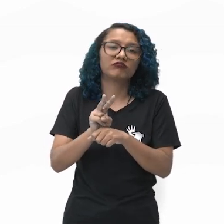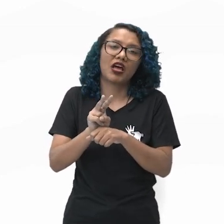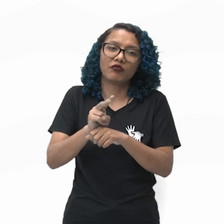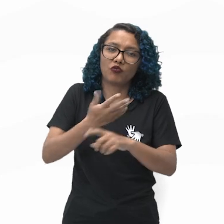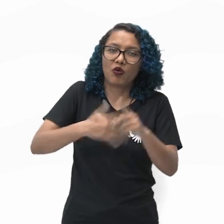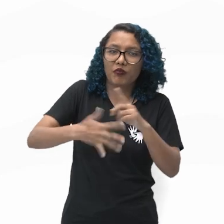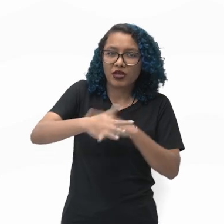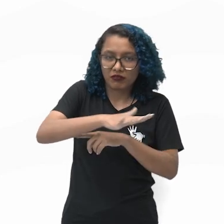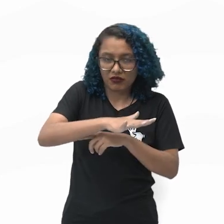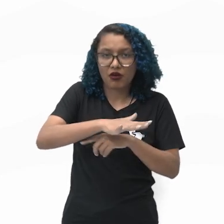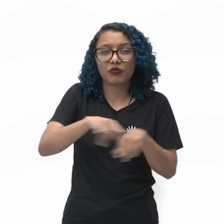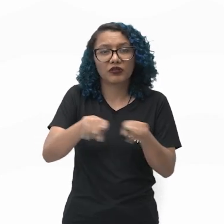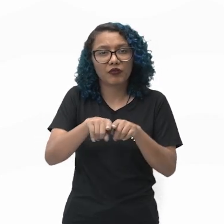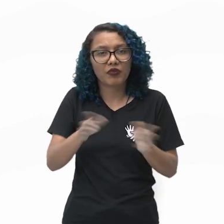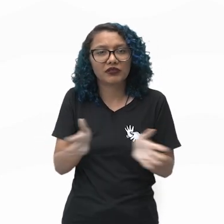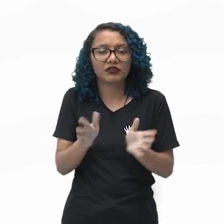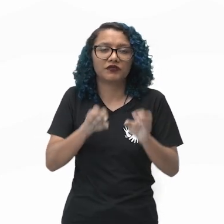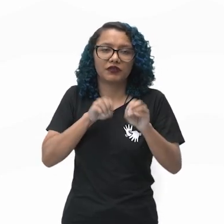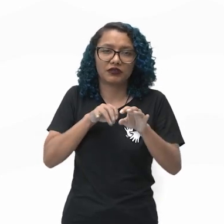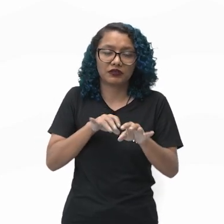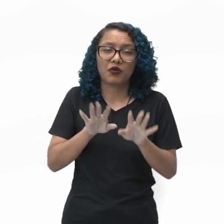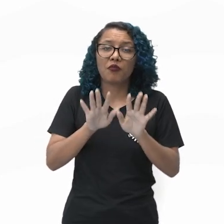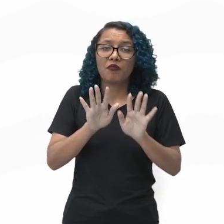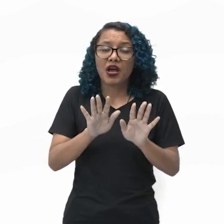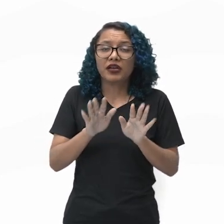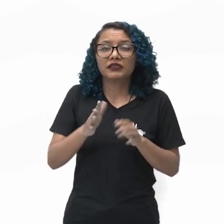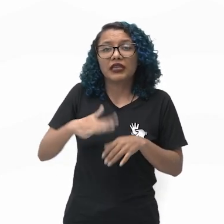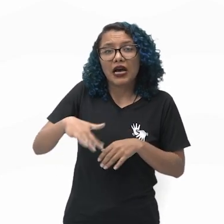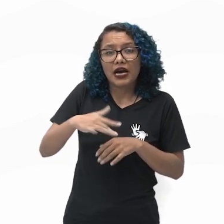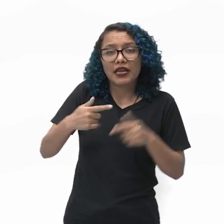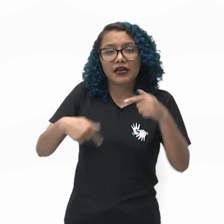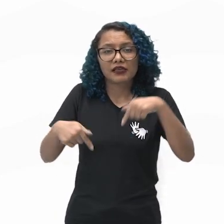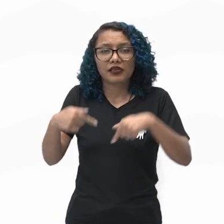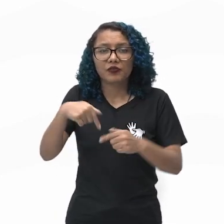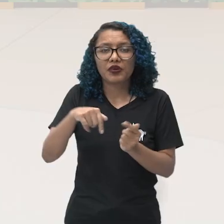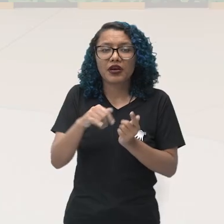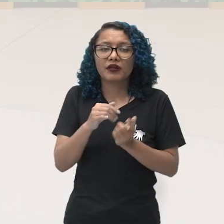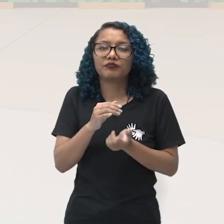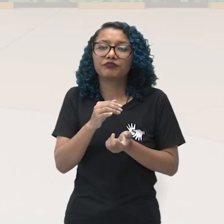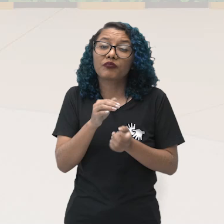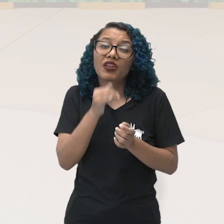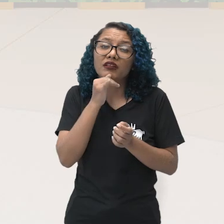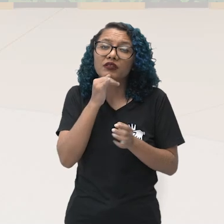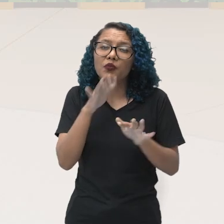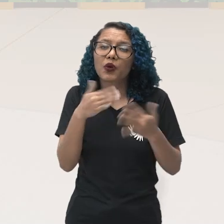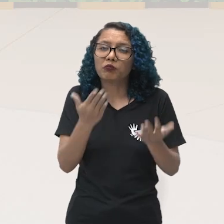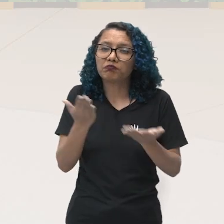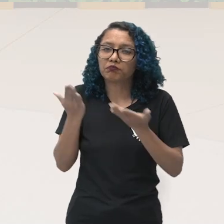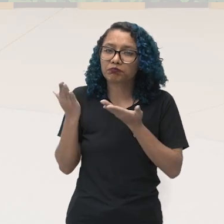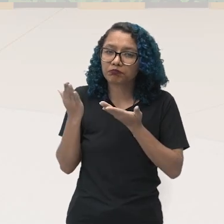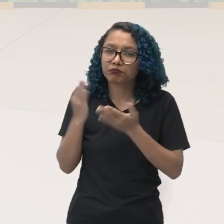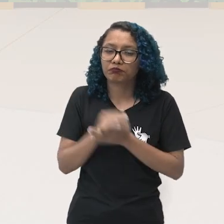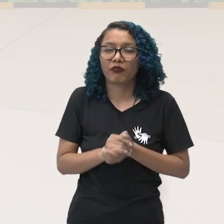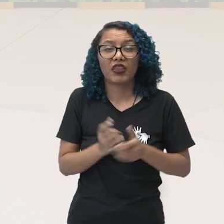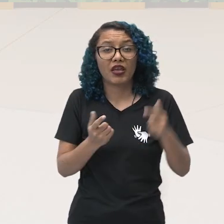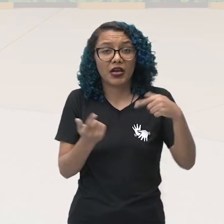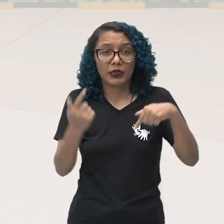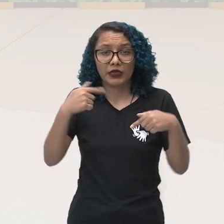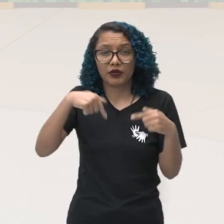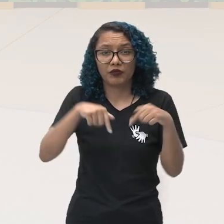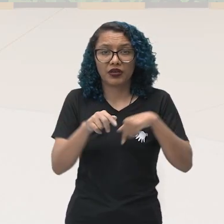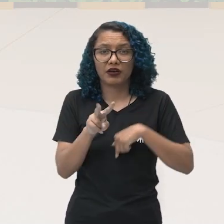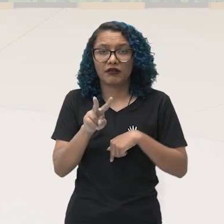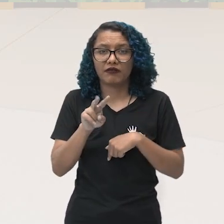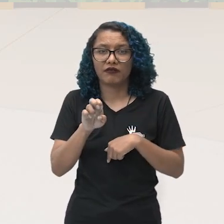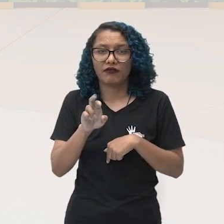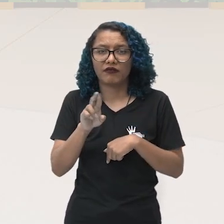Mas especificamente, falando na química, nós temos aí o exemplo da química verde. Dê uma olhada. Para quem